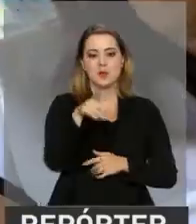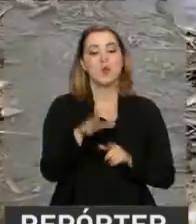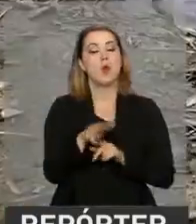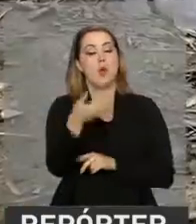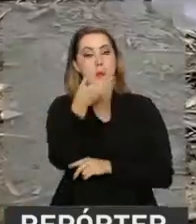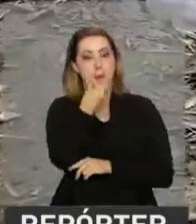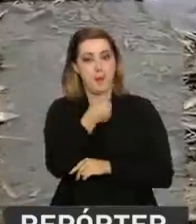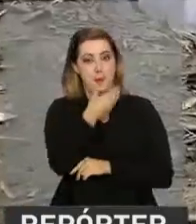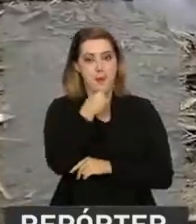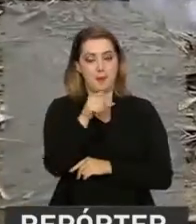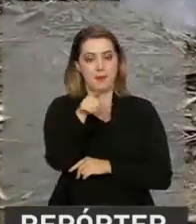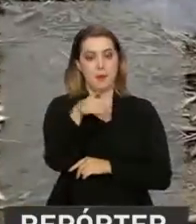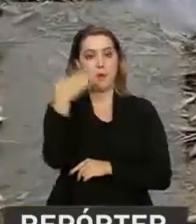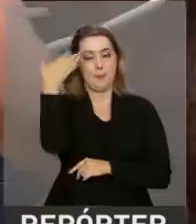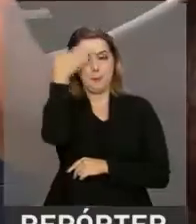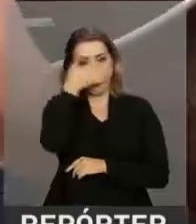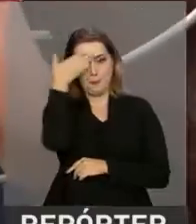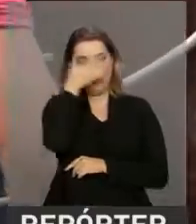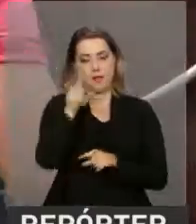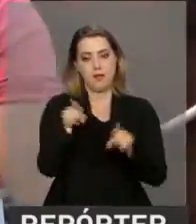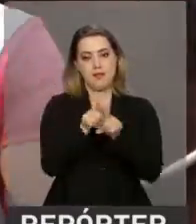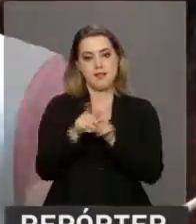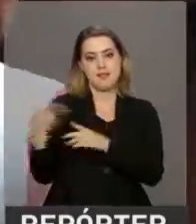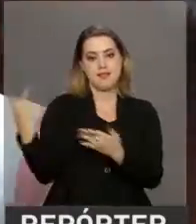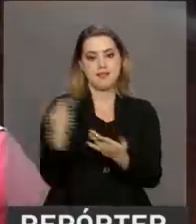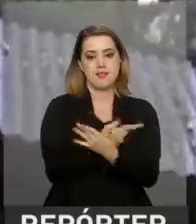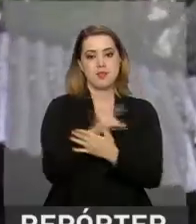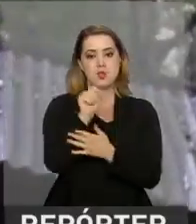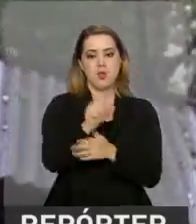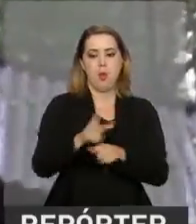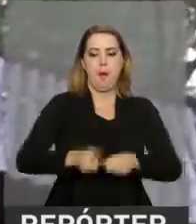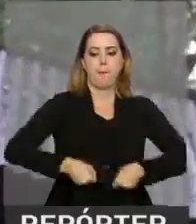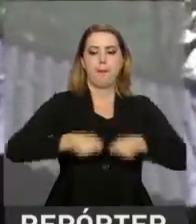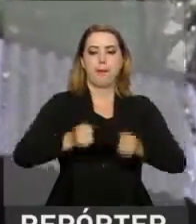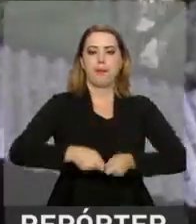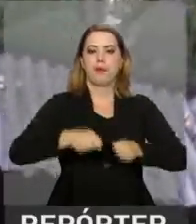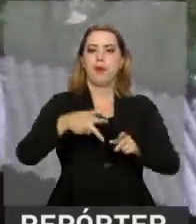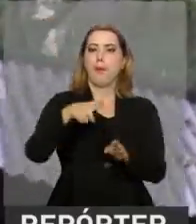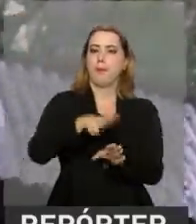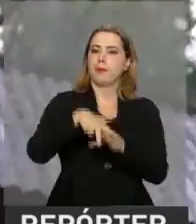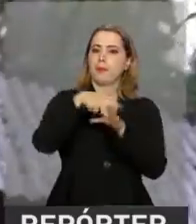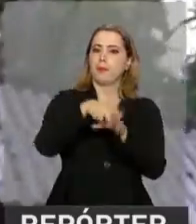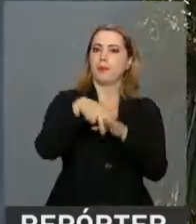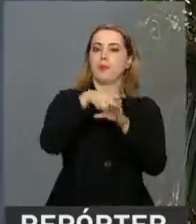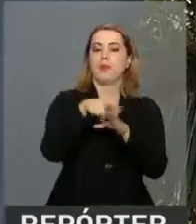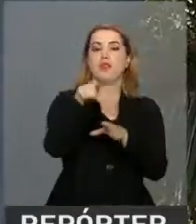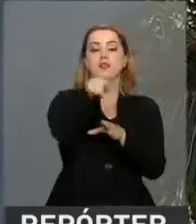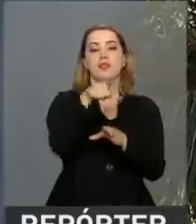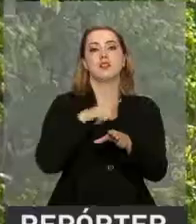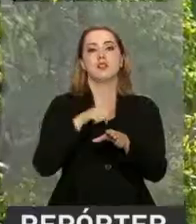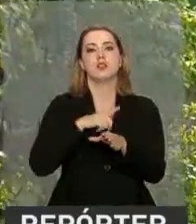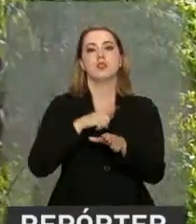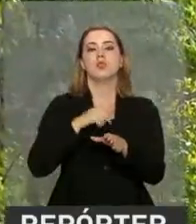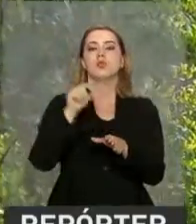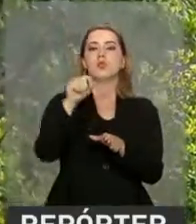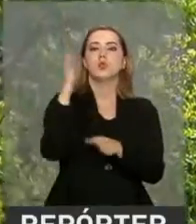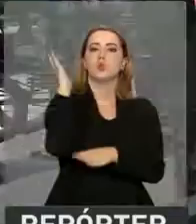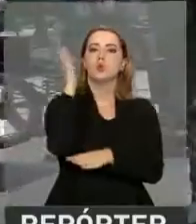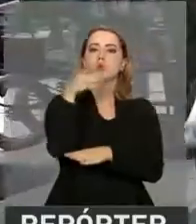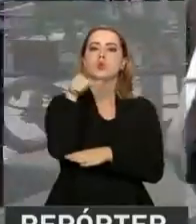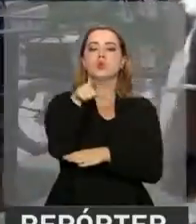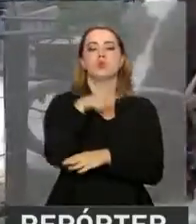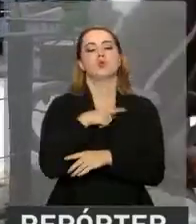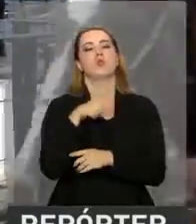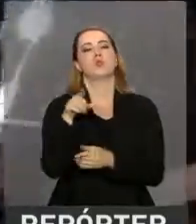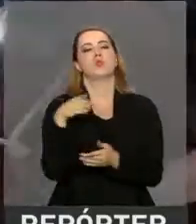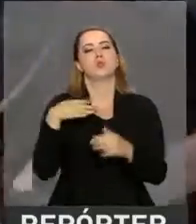aposentada Maristela, deficiente visual, realizou o sonho de andar a cavalo. As aventuras foram no Hotel Fazenda, na cidade de